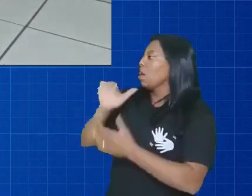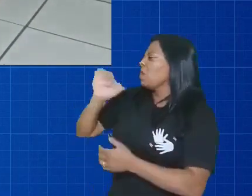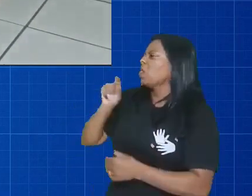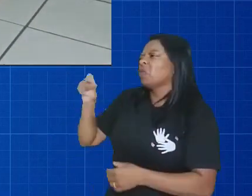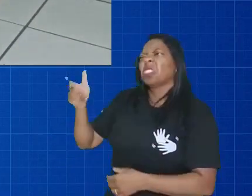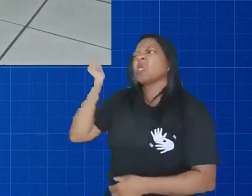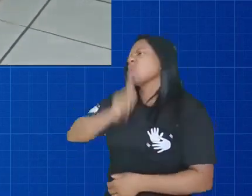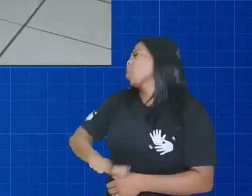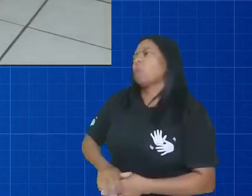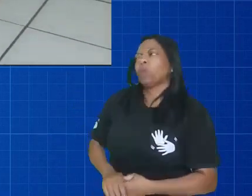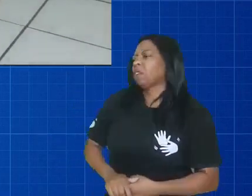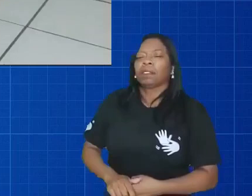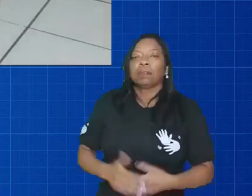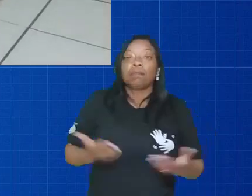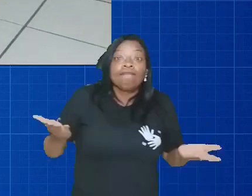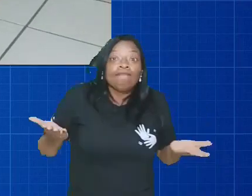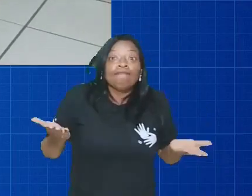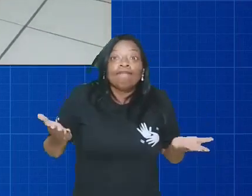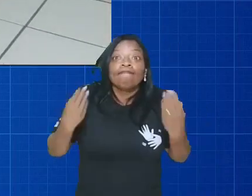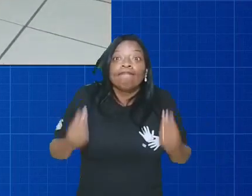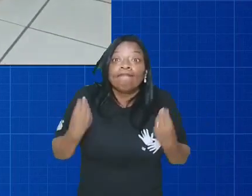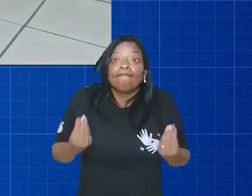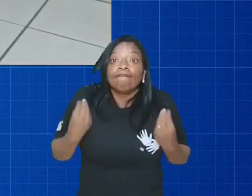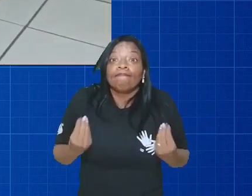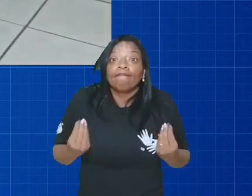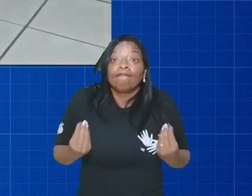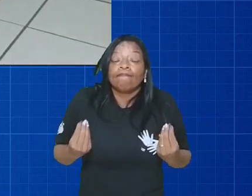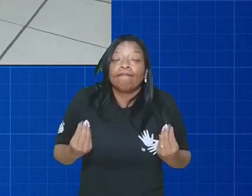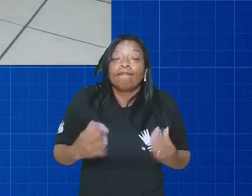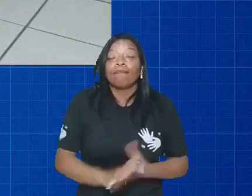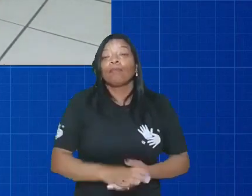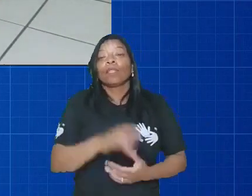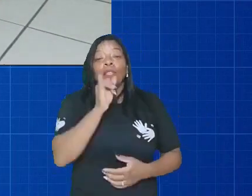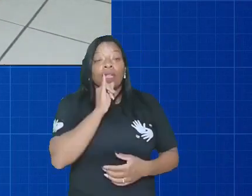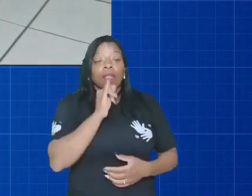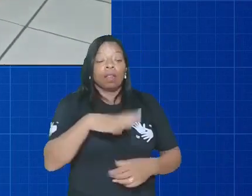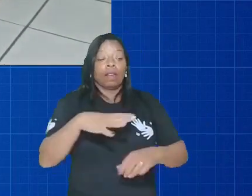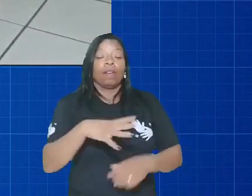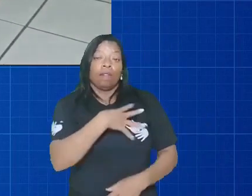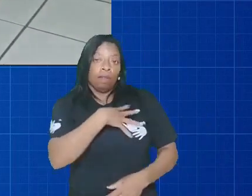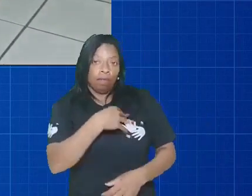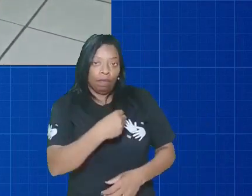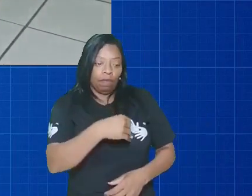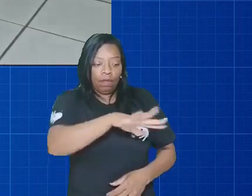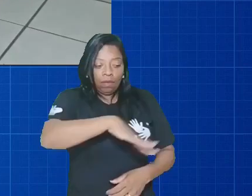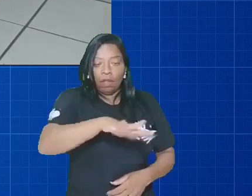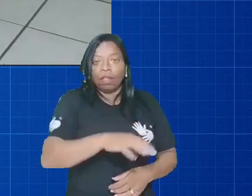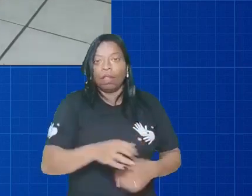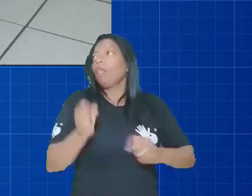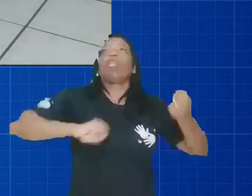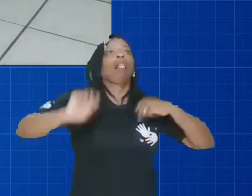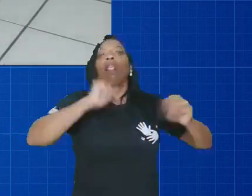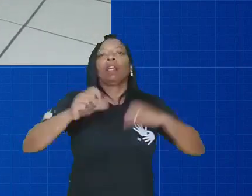né? Inclusive, isso que você trouxe é bem presente. A criança não para do celular, né? Então, essa questão do estar presente,